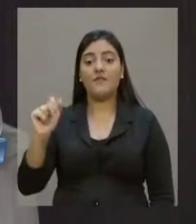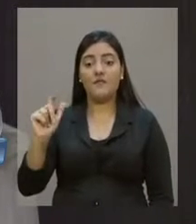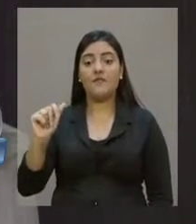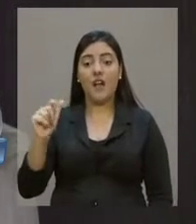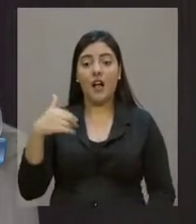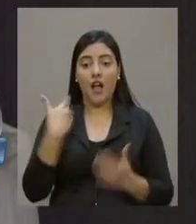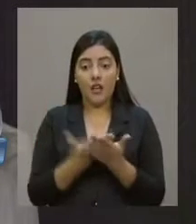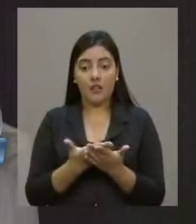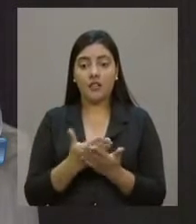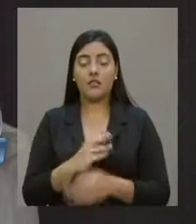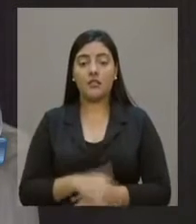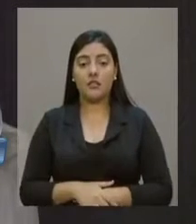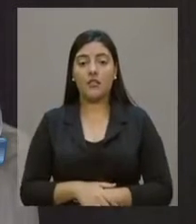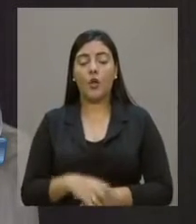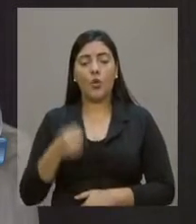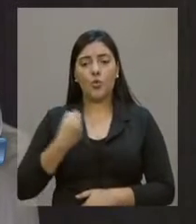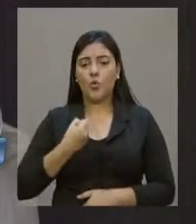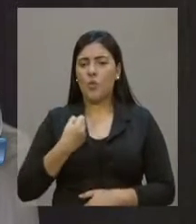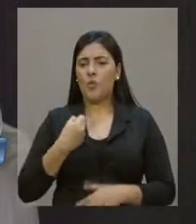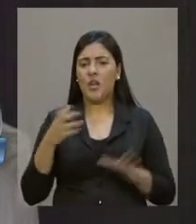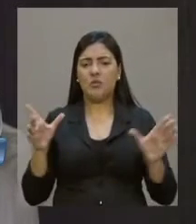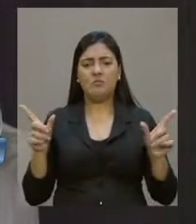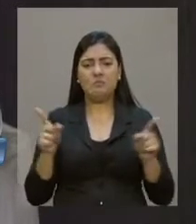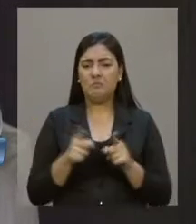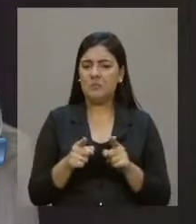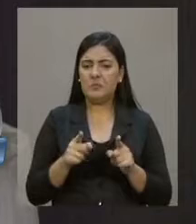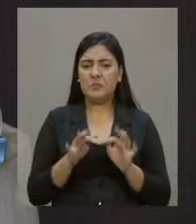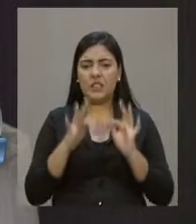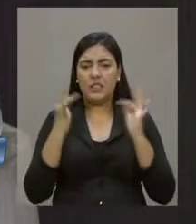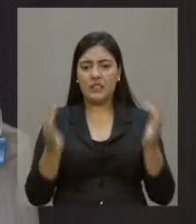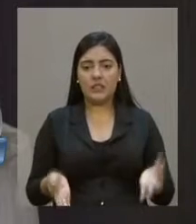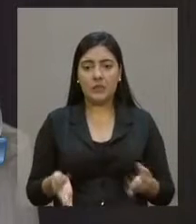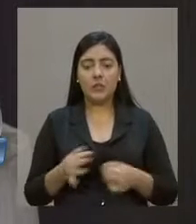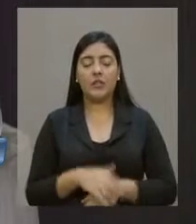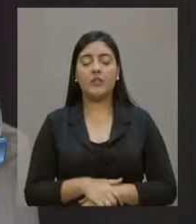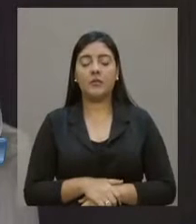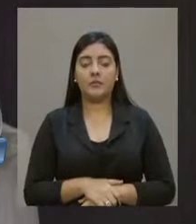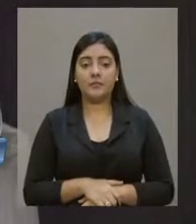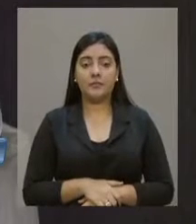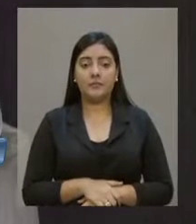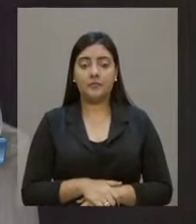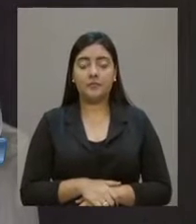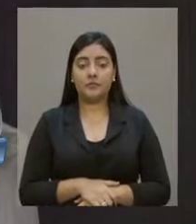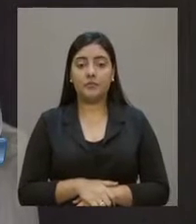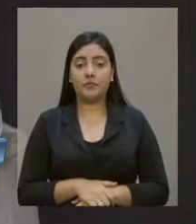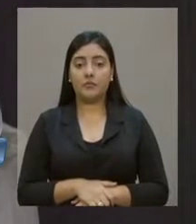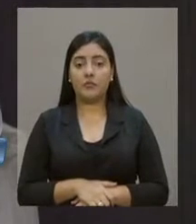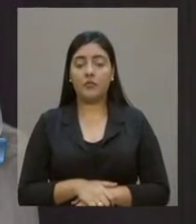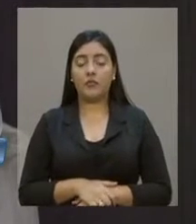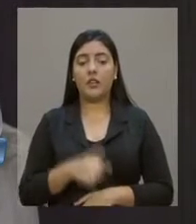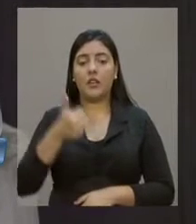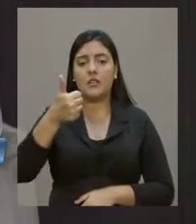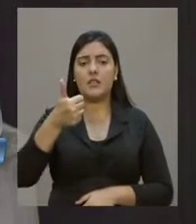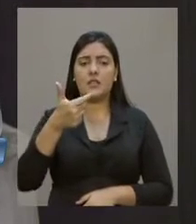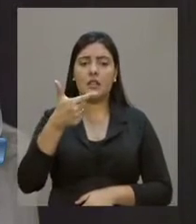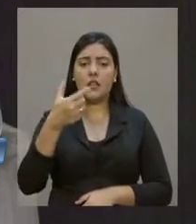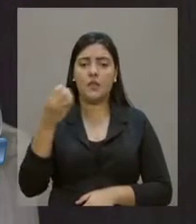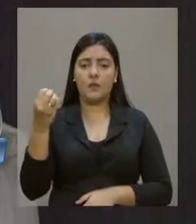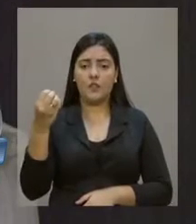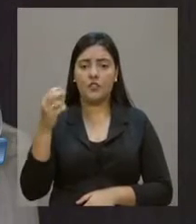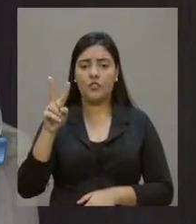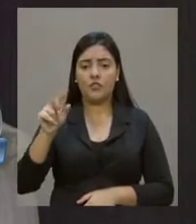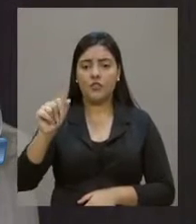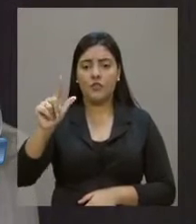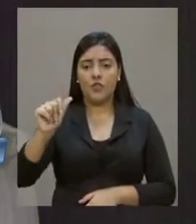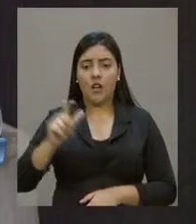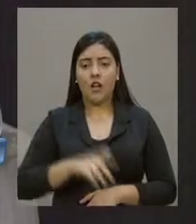ocupadas. Num número pequeno, inclusive. Vagas que não estavam ocupadas. Número, talvez 120 vagas que não estavam